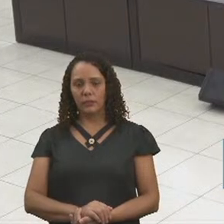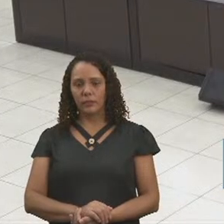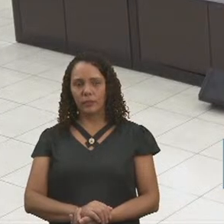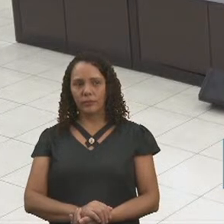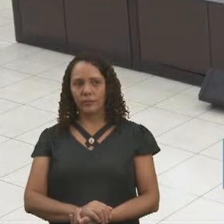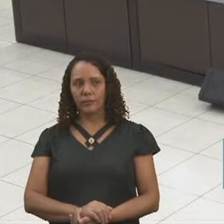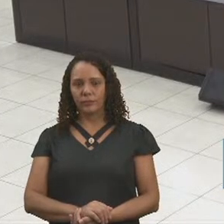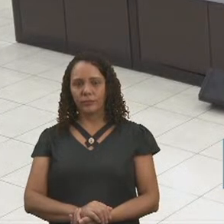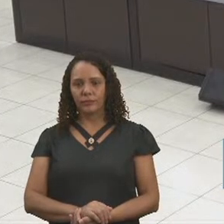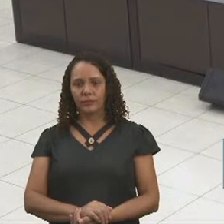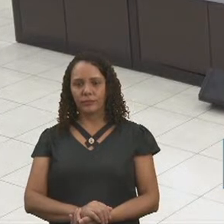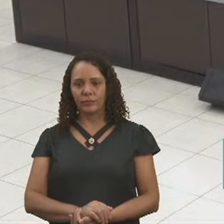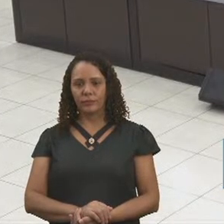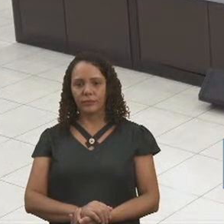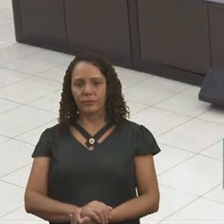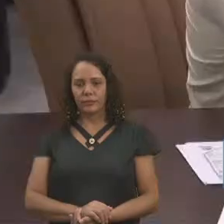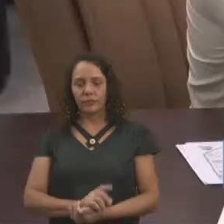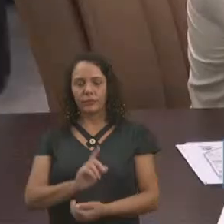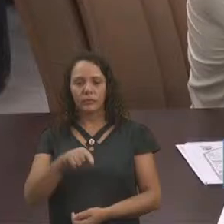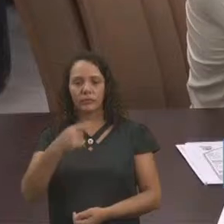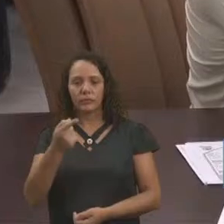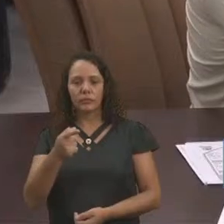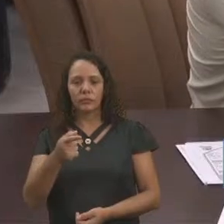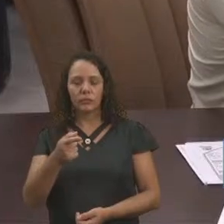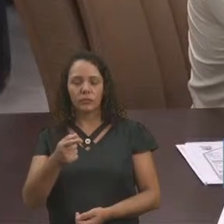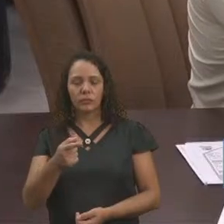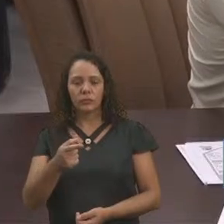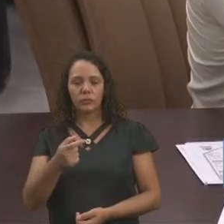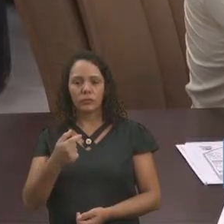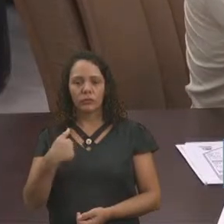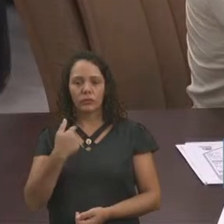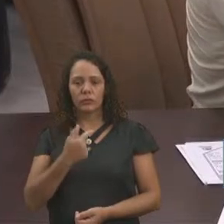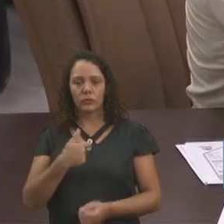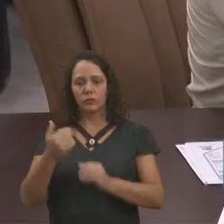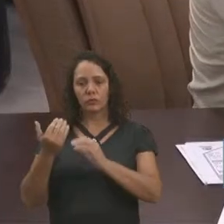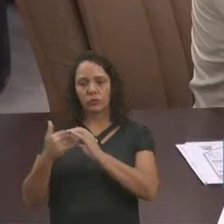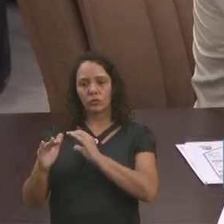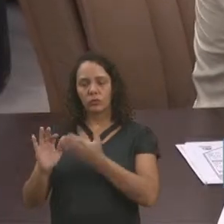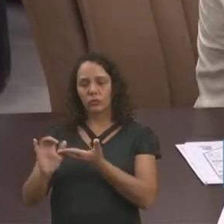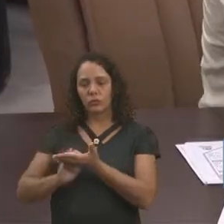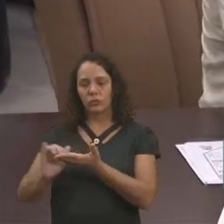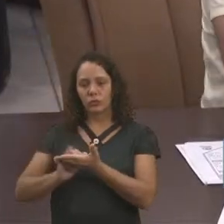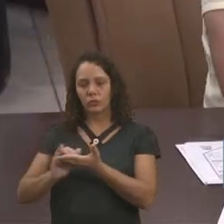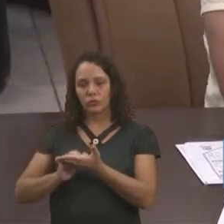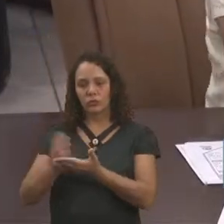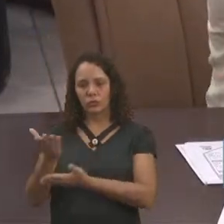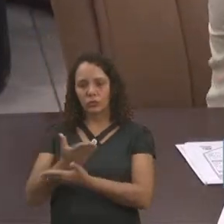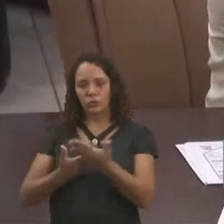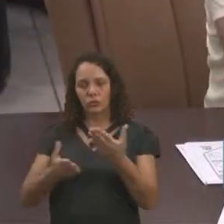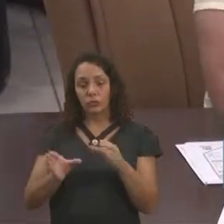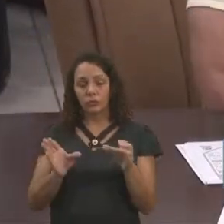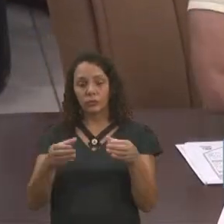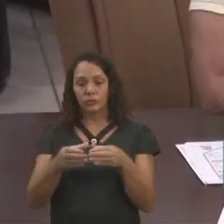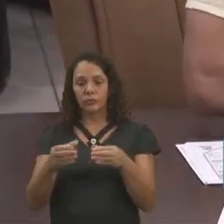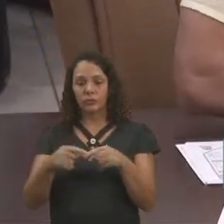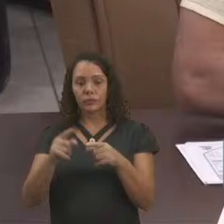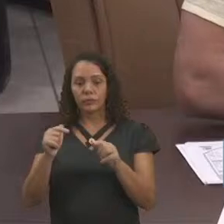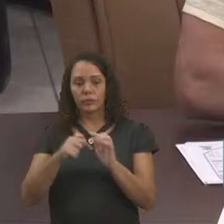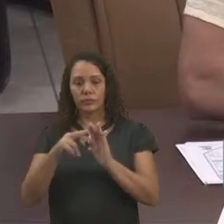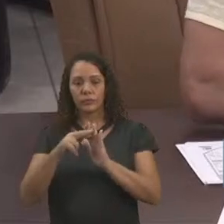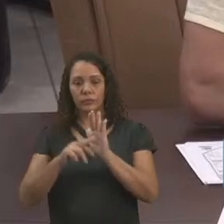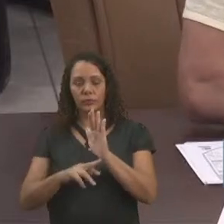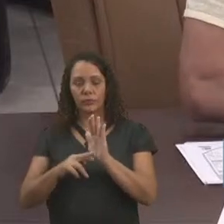Eu sugiro que depois nós enviemos cópia para o secretário e ele possa repartir com a sua equipe, mas está aqui no relatório